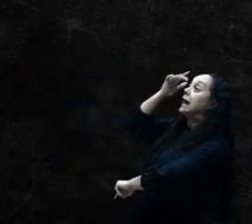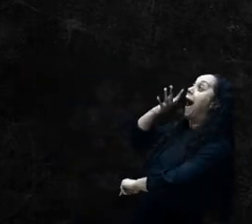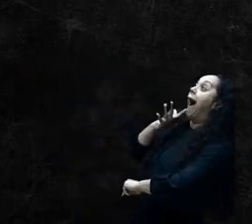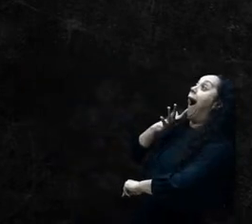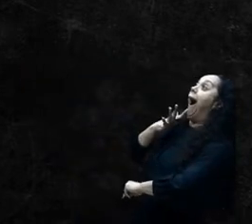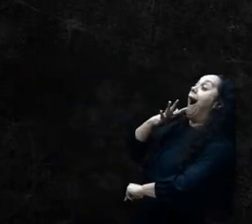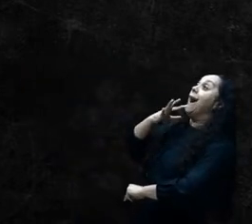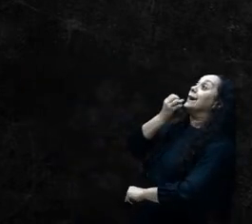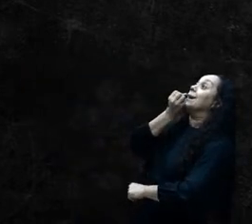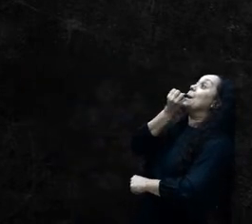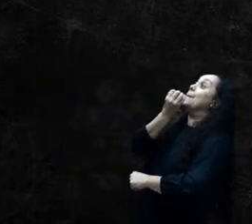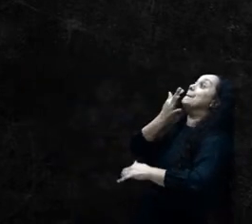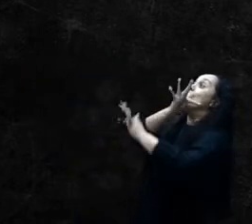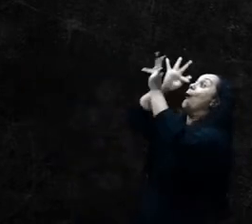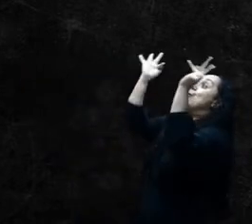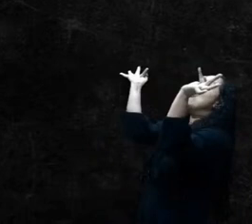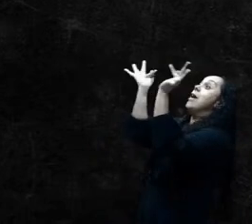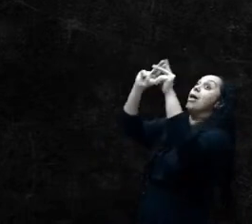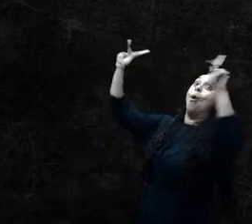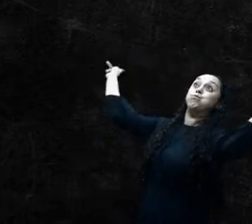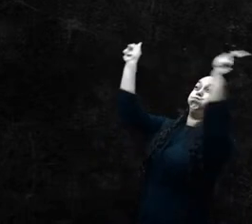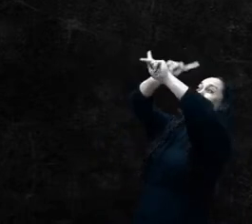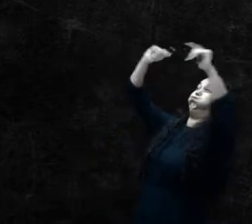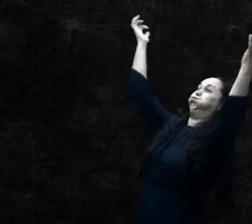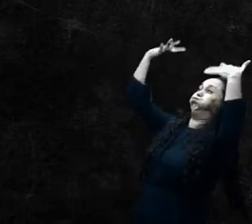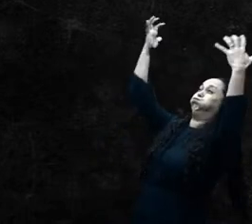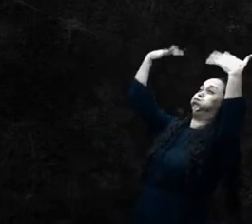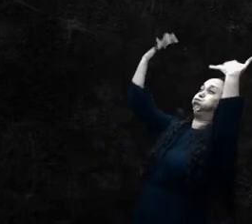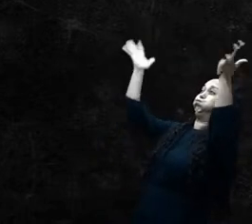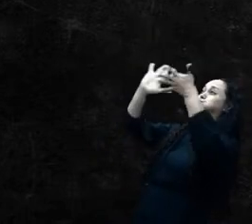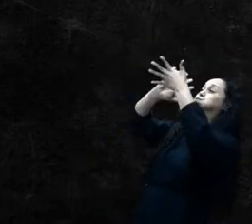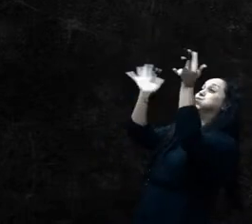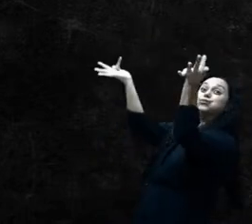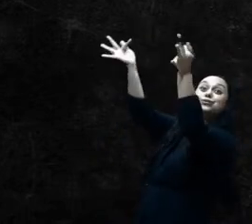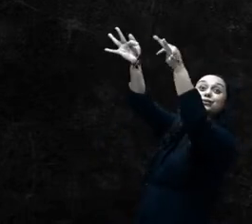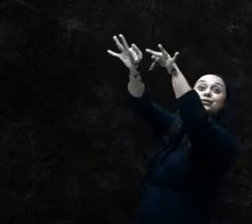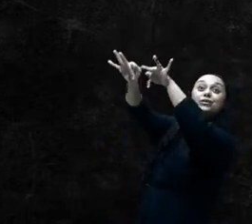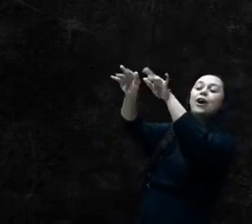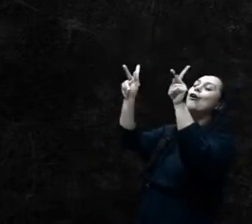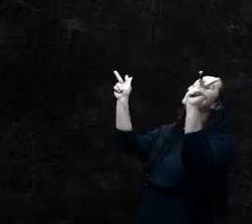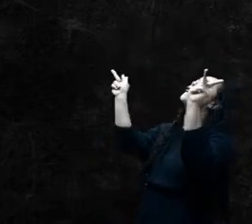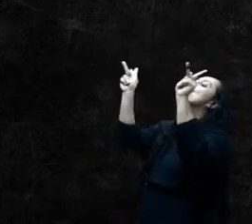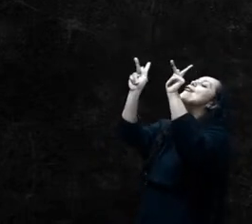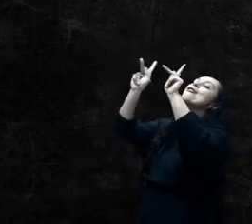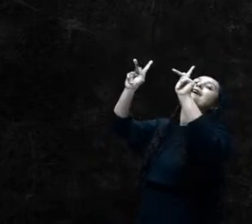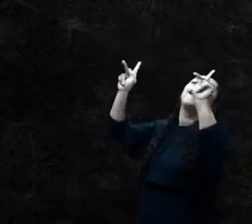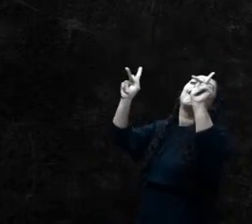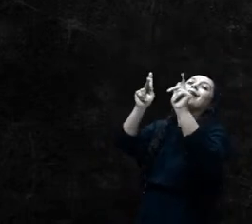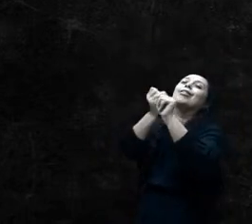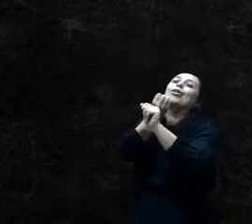ficaram felizes acabou a tempestade o vento é Brando alcançando o que